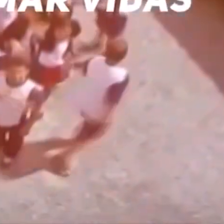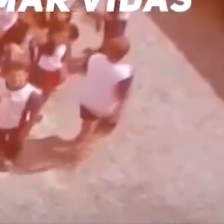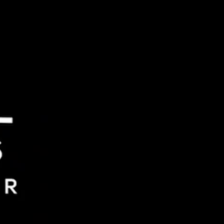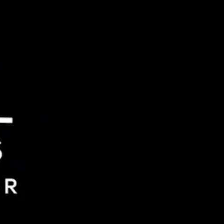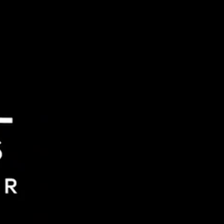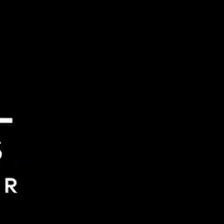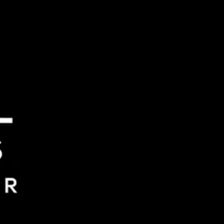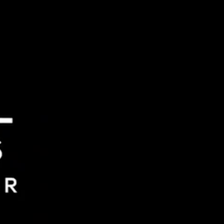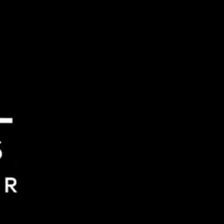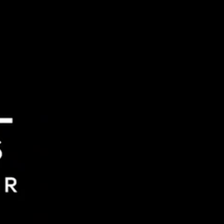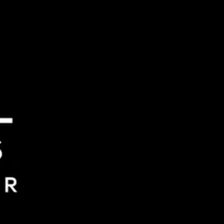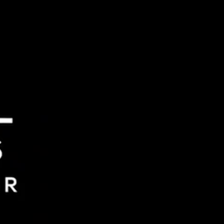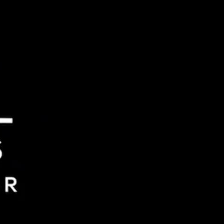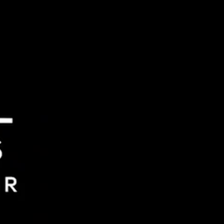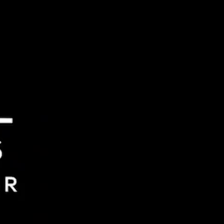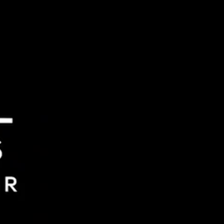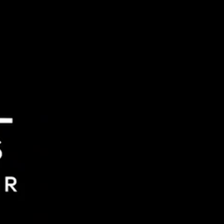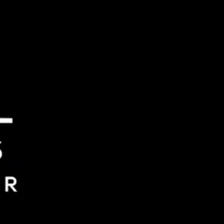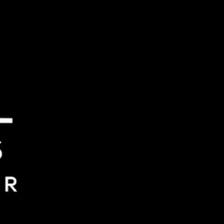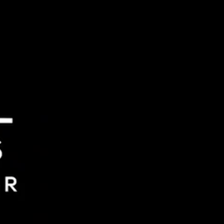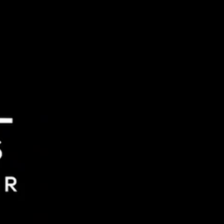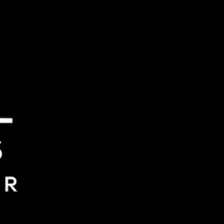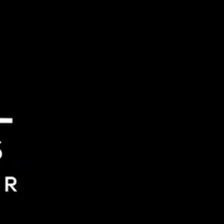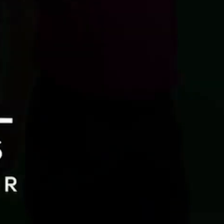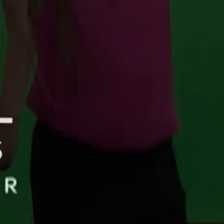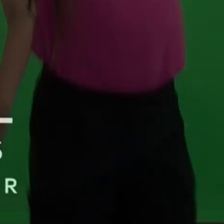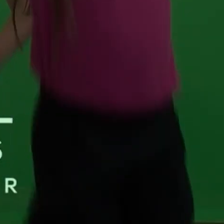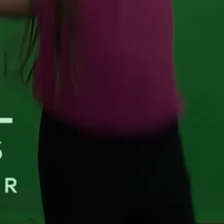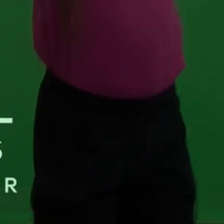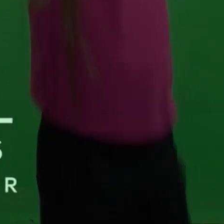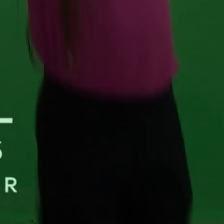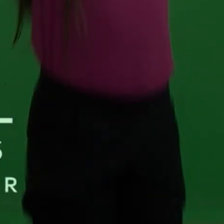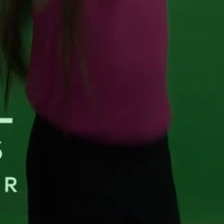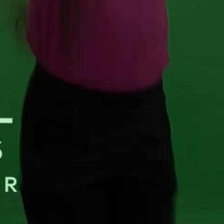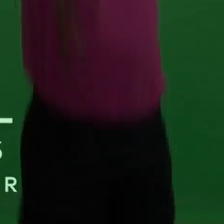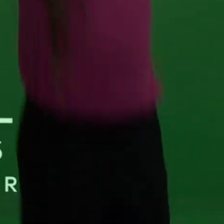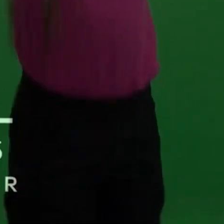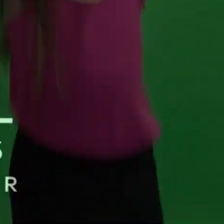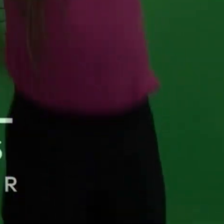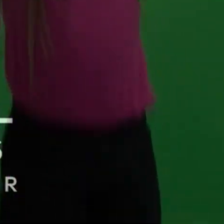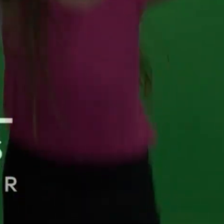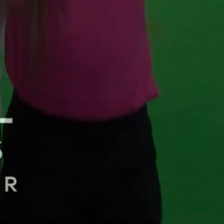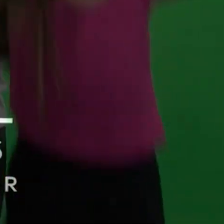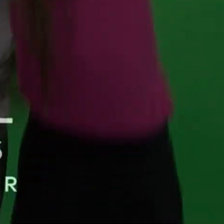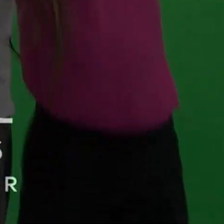pelos ensinamentos sagrados, matrículas abertas.